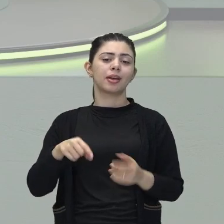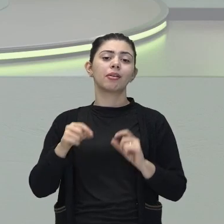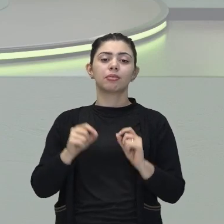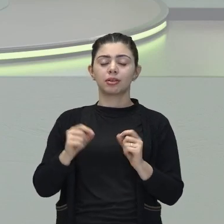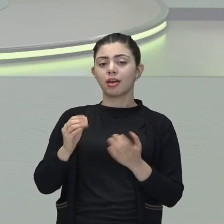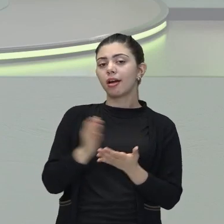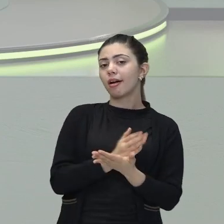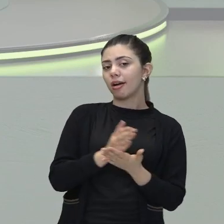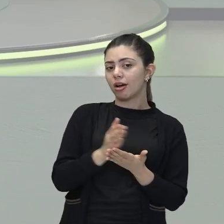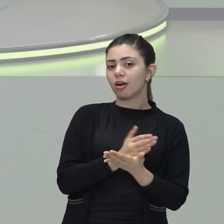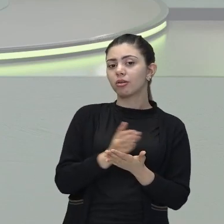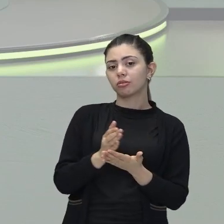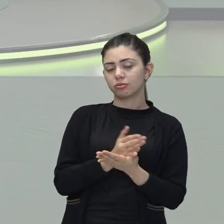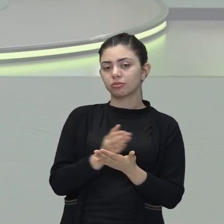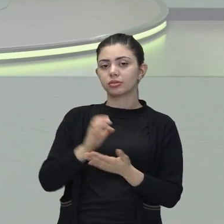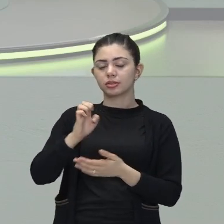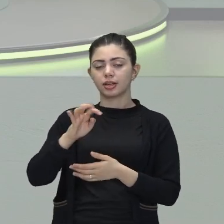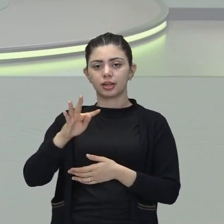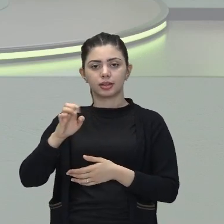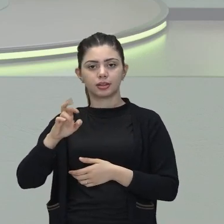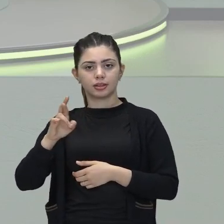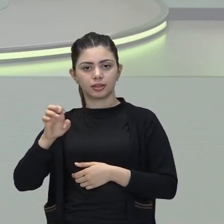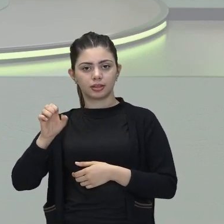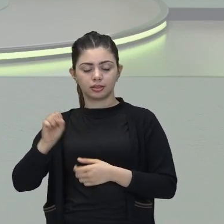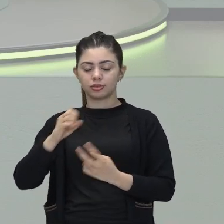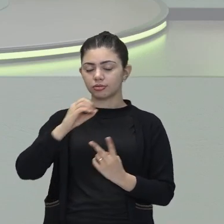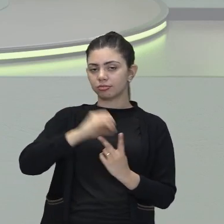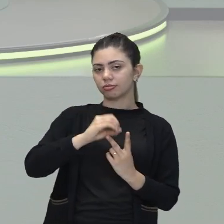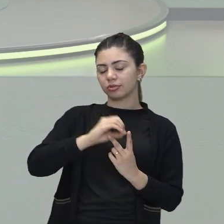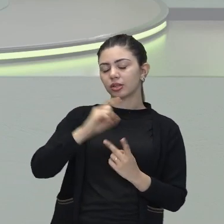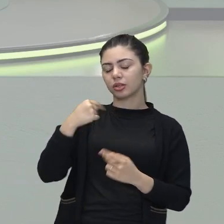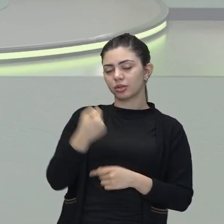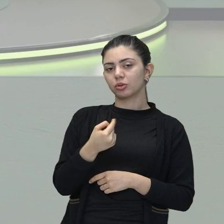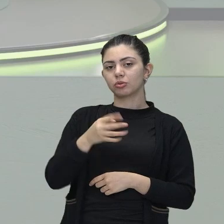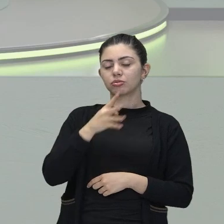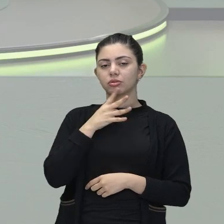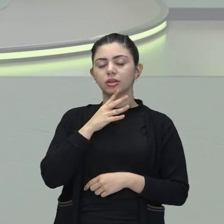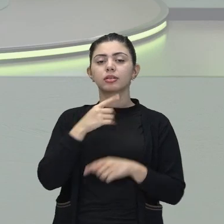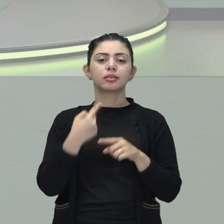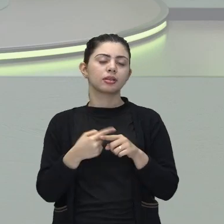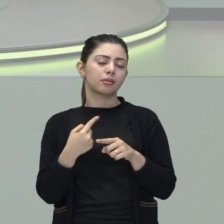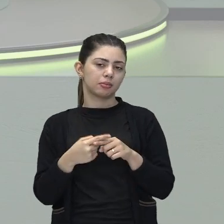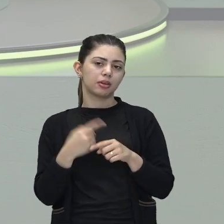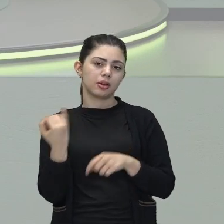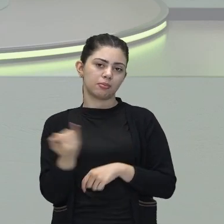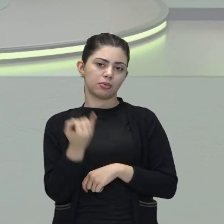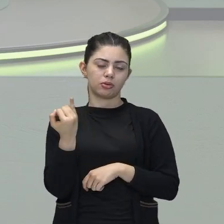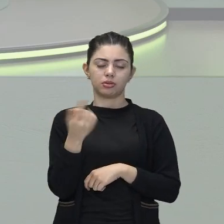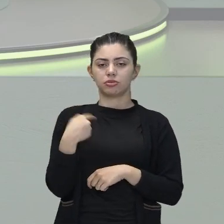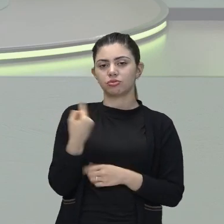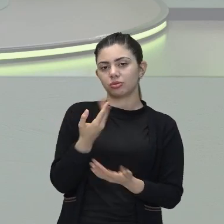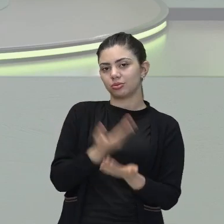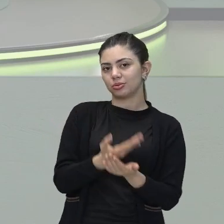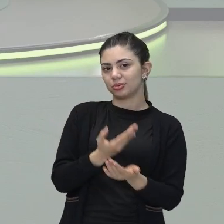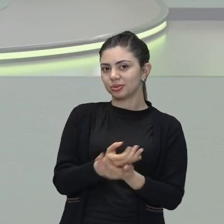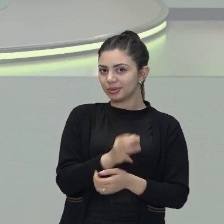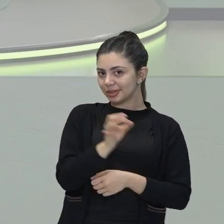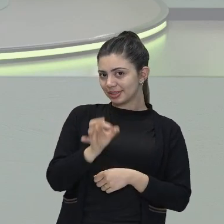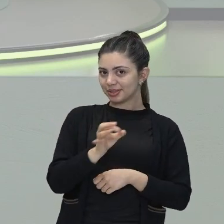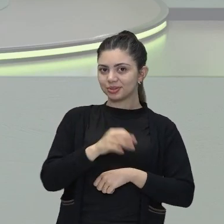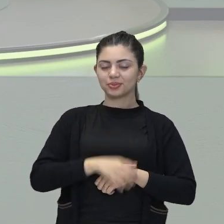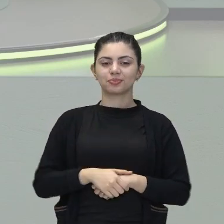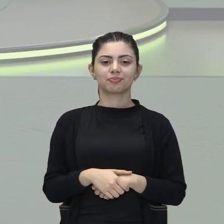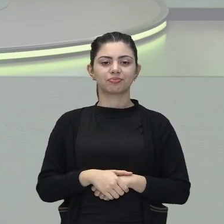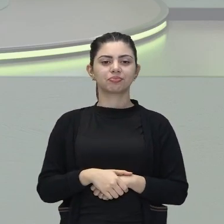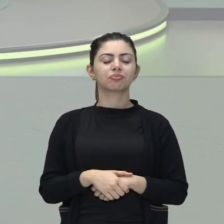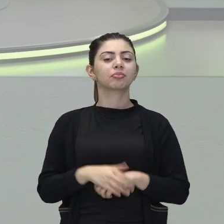esses são alguns éteres que estão presentes no nosso dia a dia e por que a importância de se estudar esses compostos, ok?